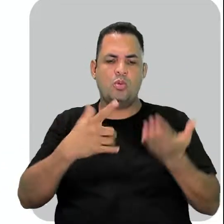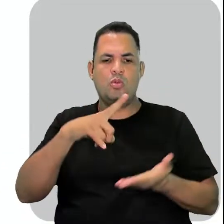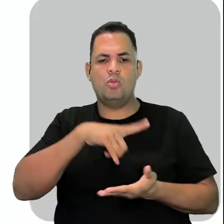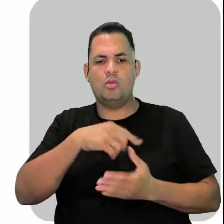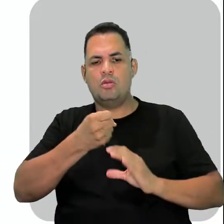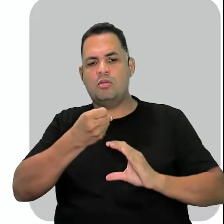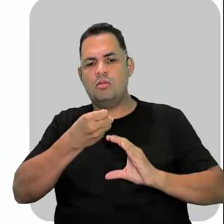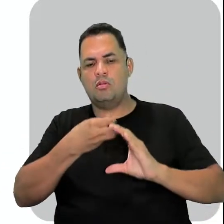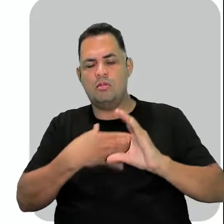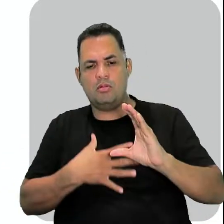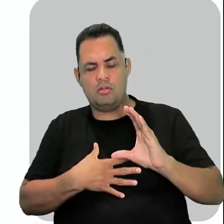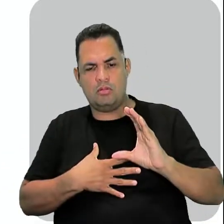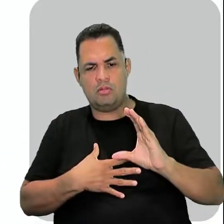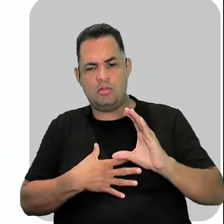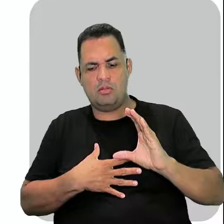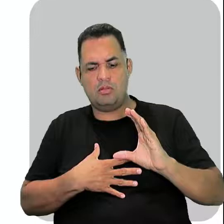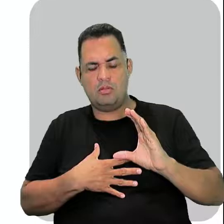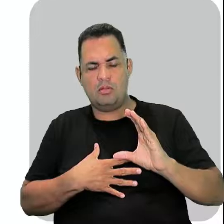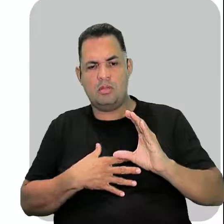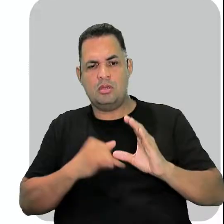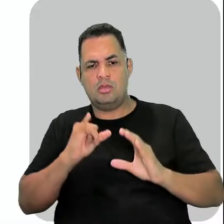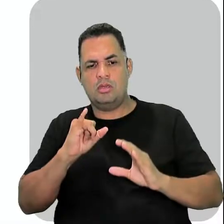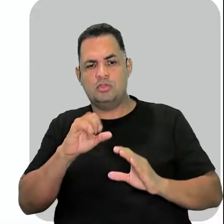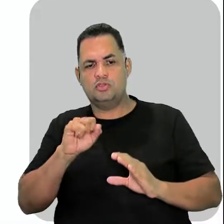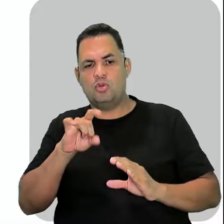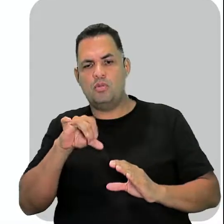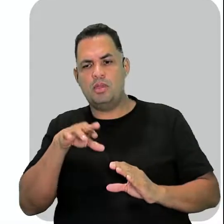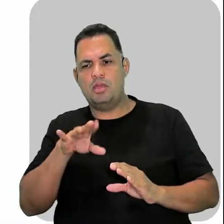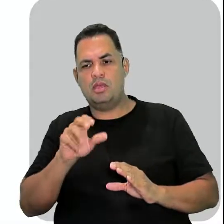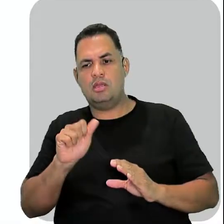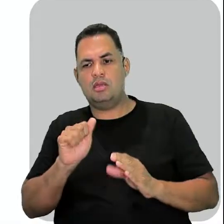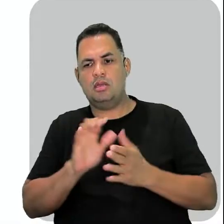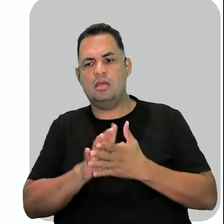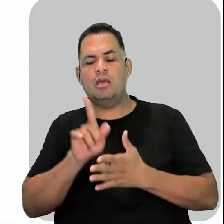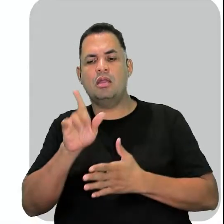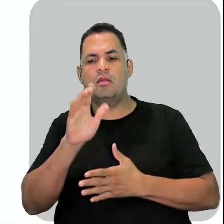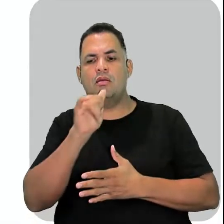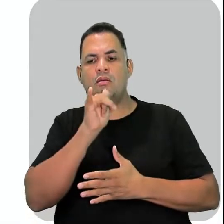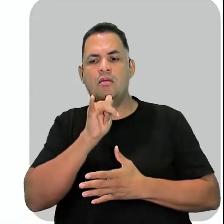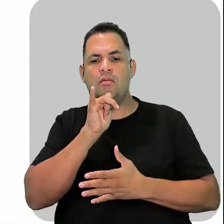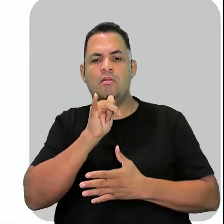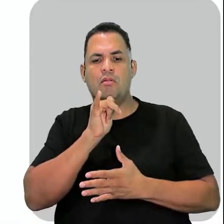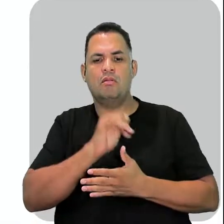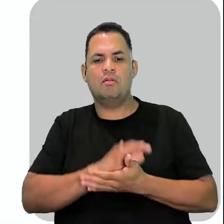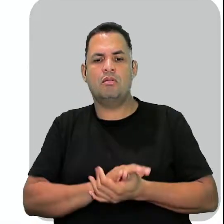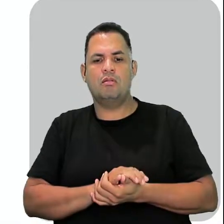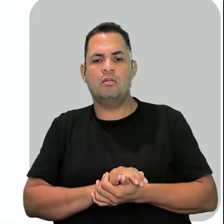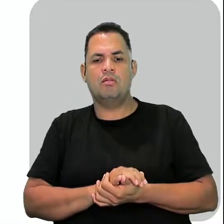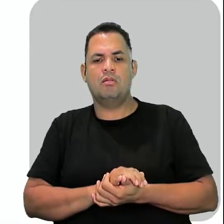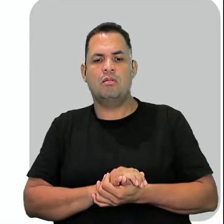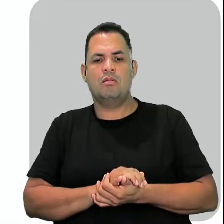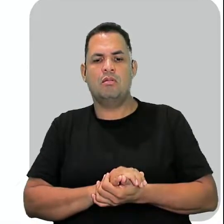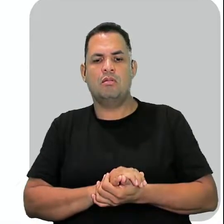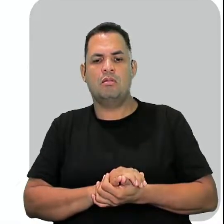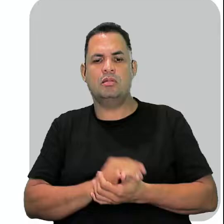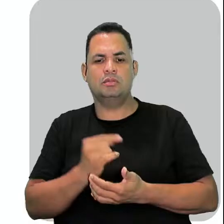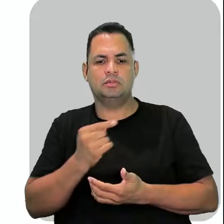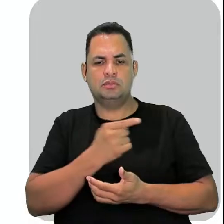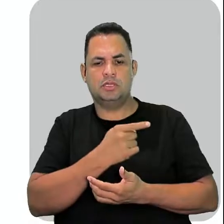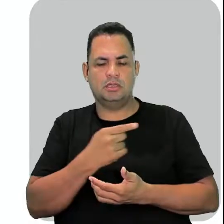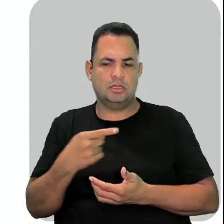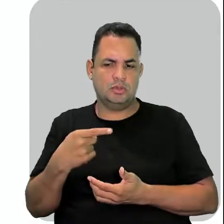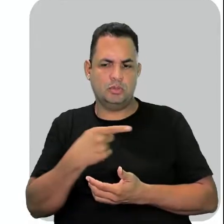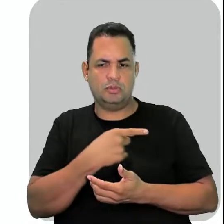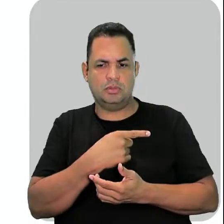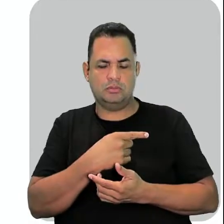função, alguma isomeria, e lá no exemplo tiver lá um sinal de seta